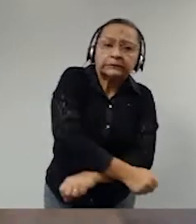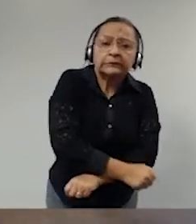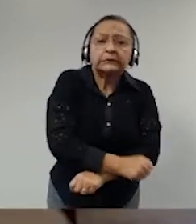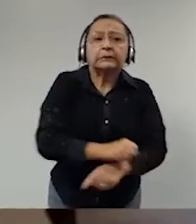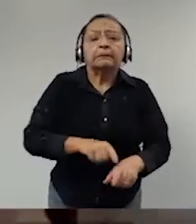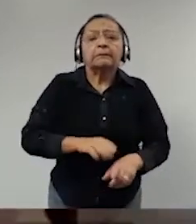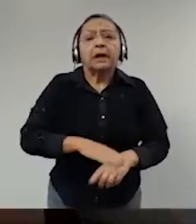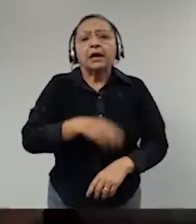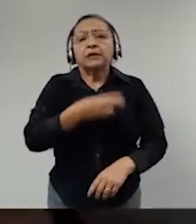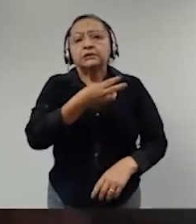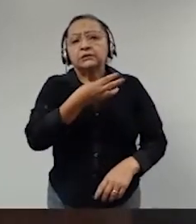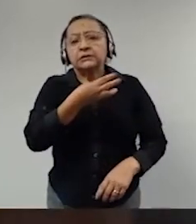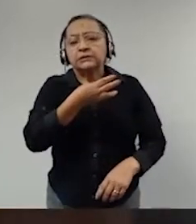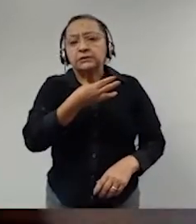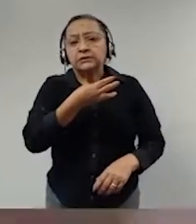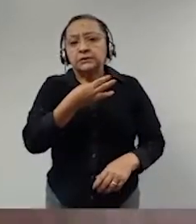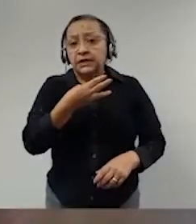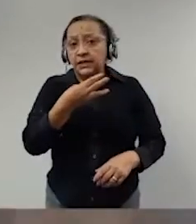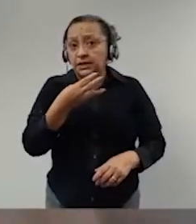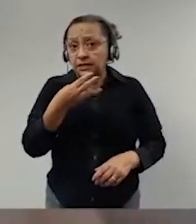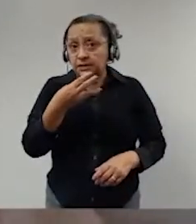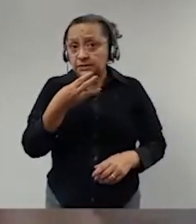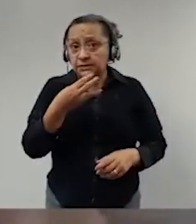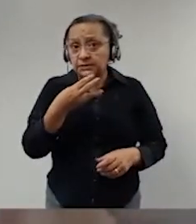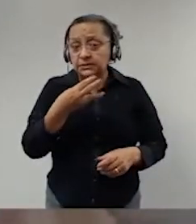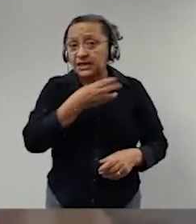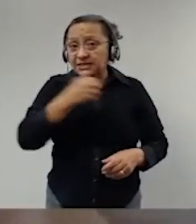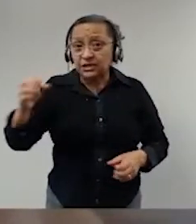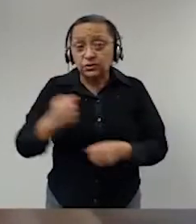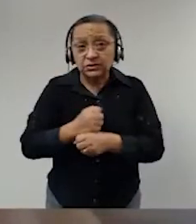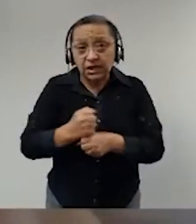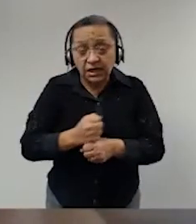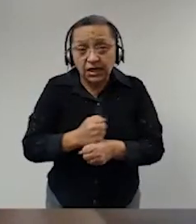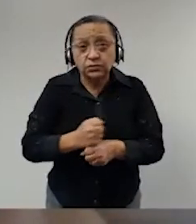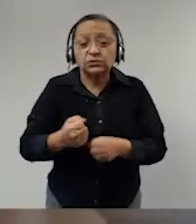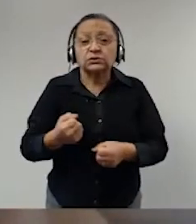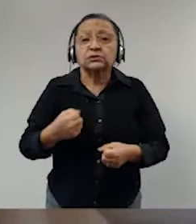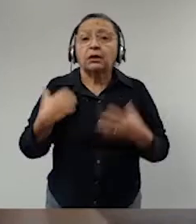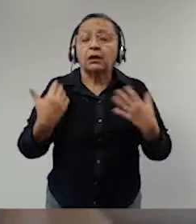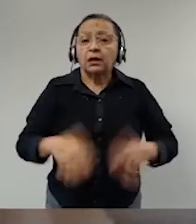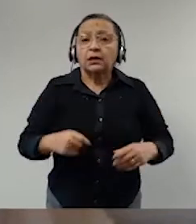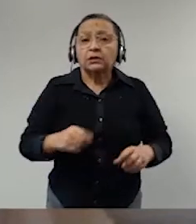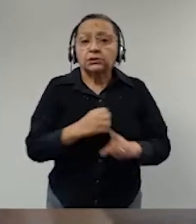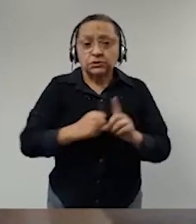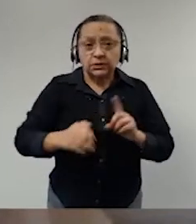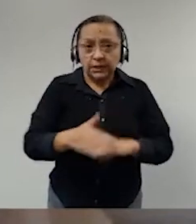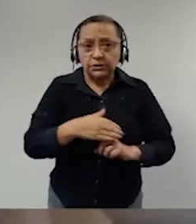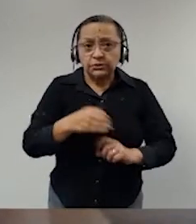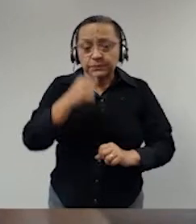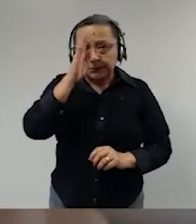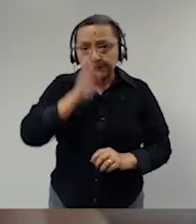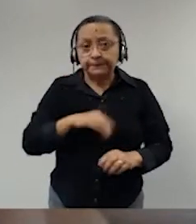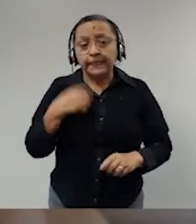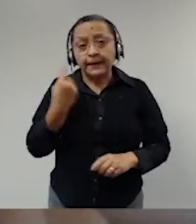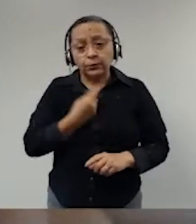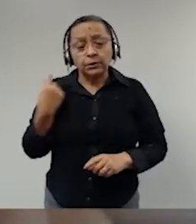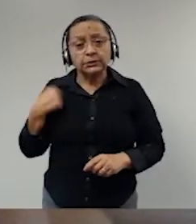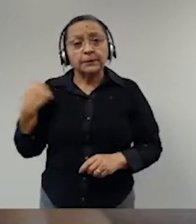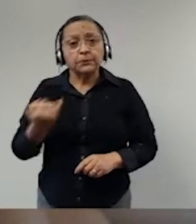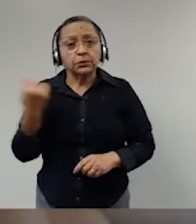escravidão que forjaram o surgimento do que se chamou a sociedade brasileira. E para nós é importante estar